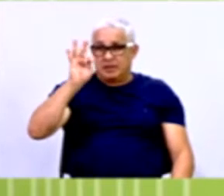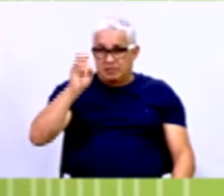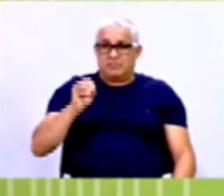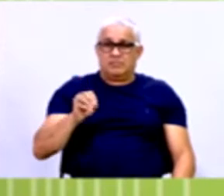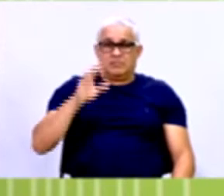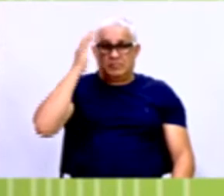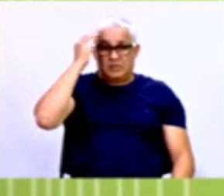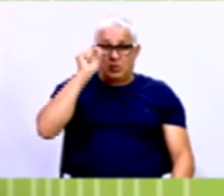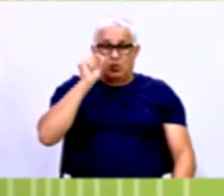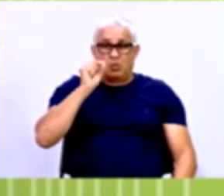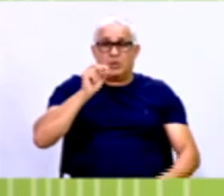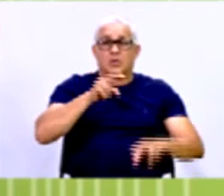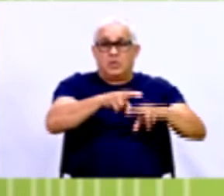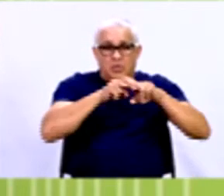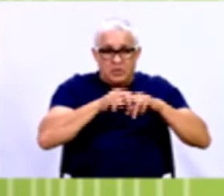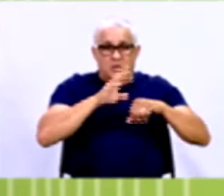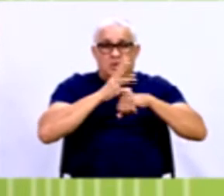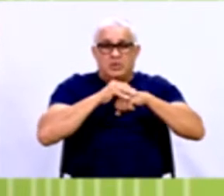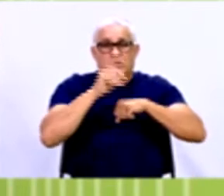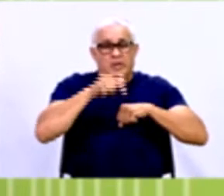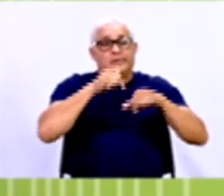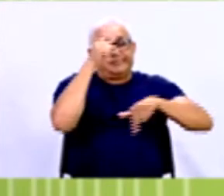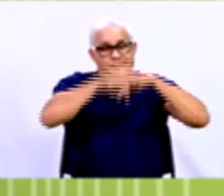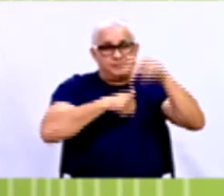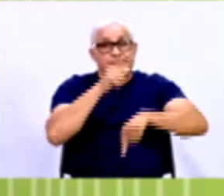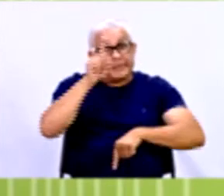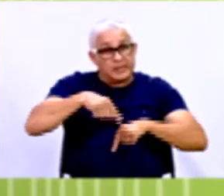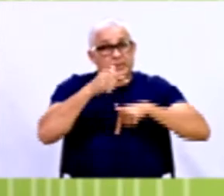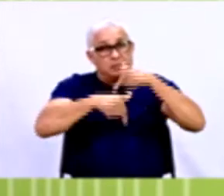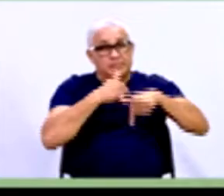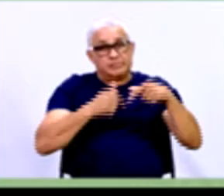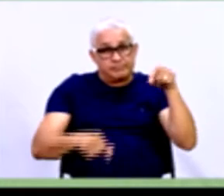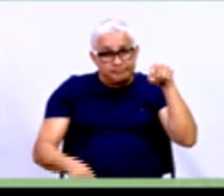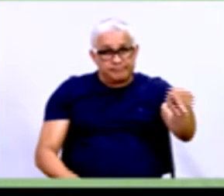causa daquela doença foi realmente o seu trabalho, certo?